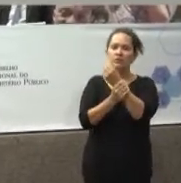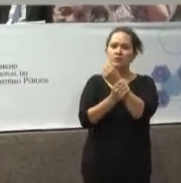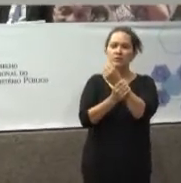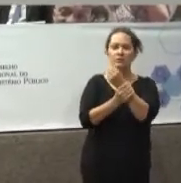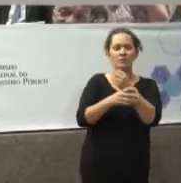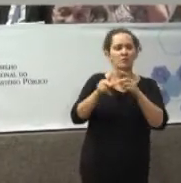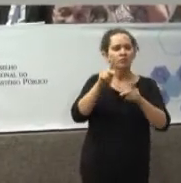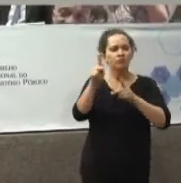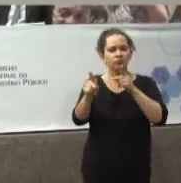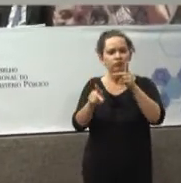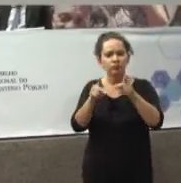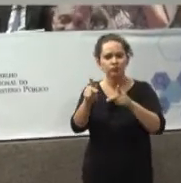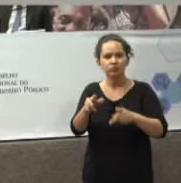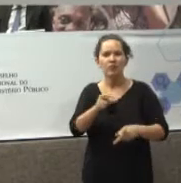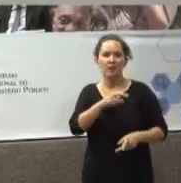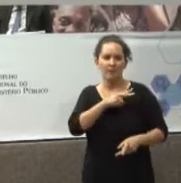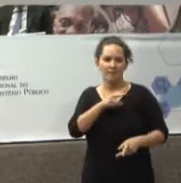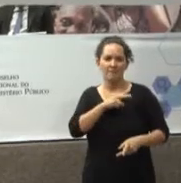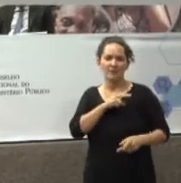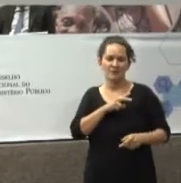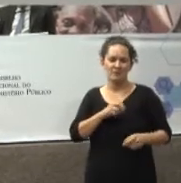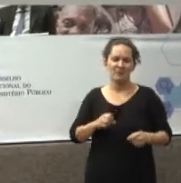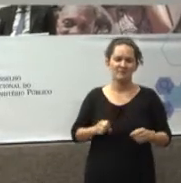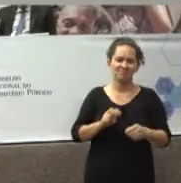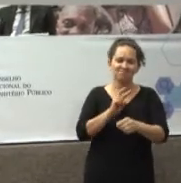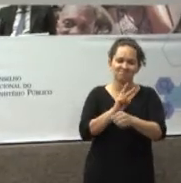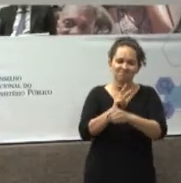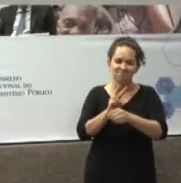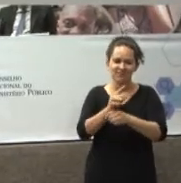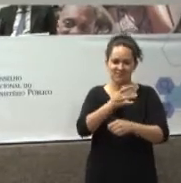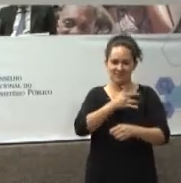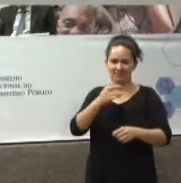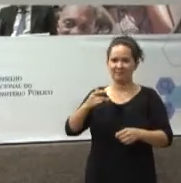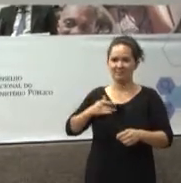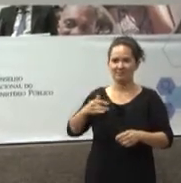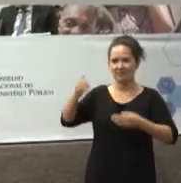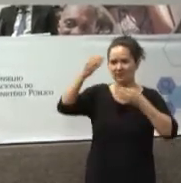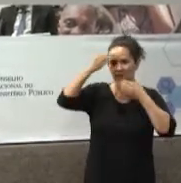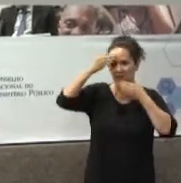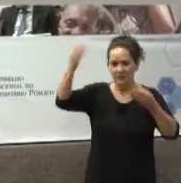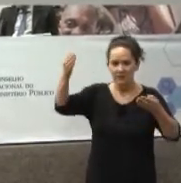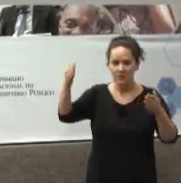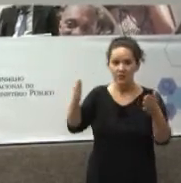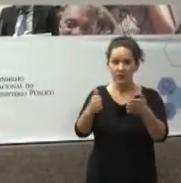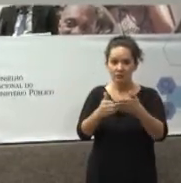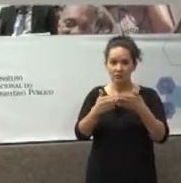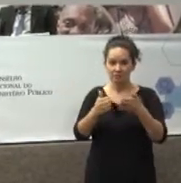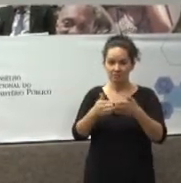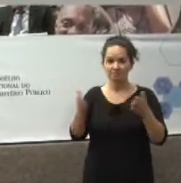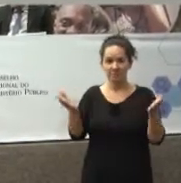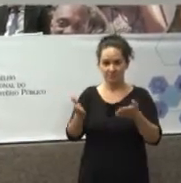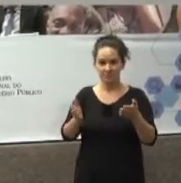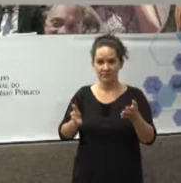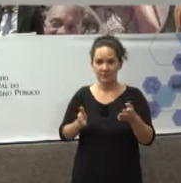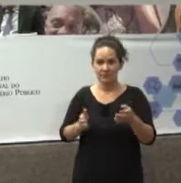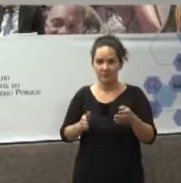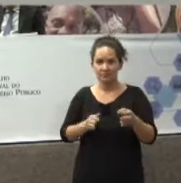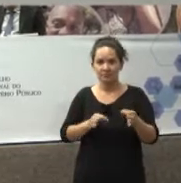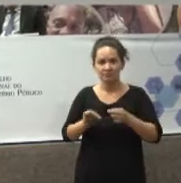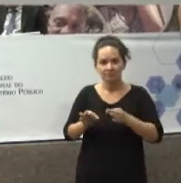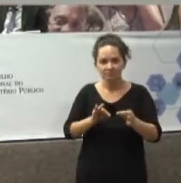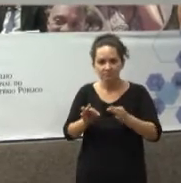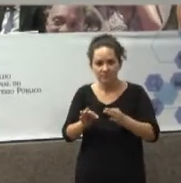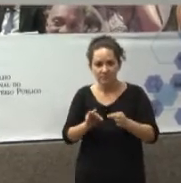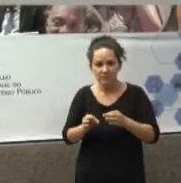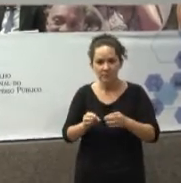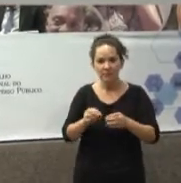povo brasileiro em particular a defesa do direito à saúde agradeço o pedir licença porque nesse processo da 16ª